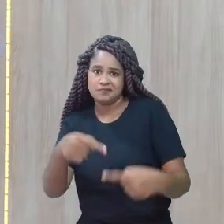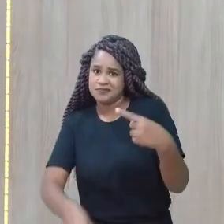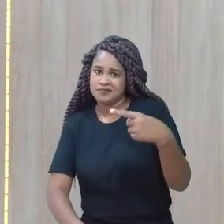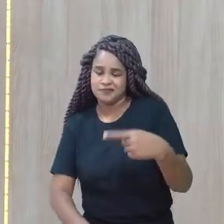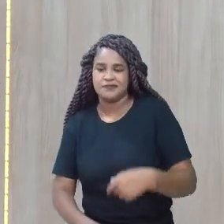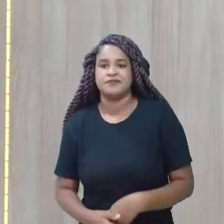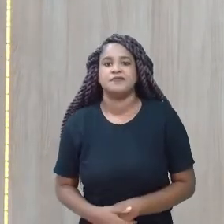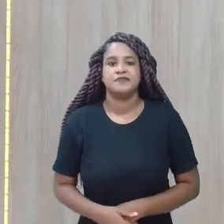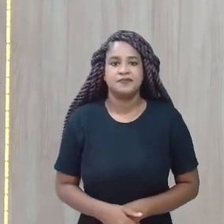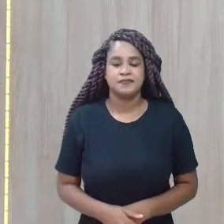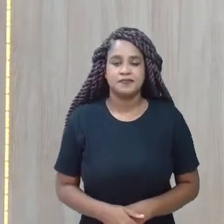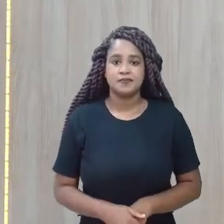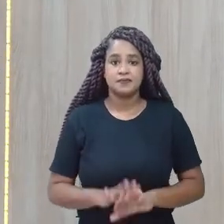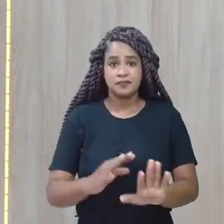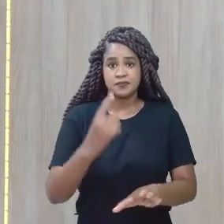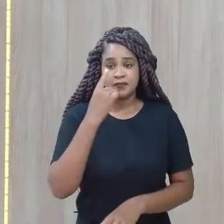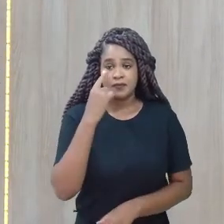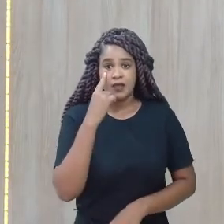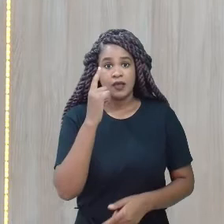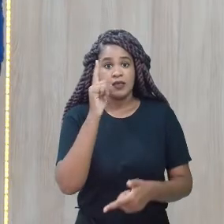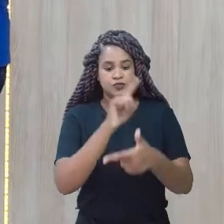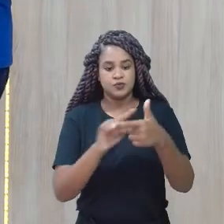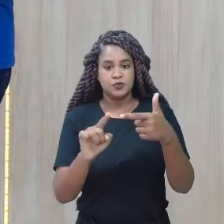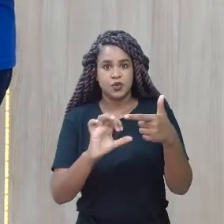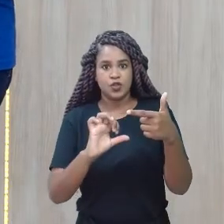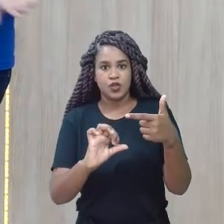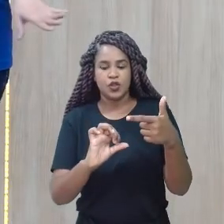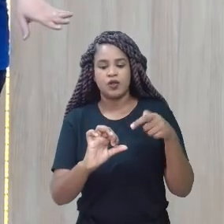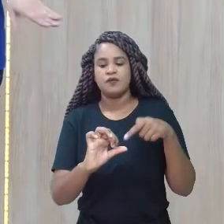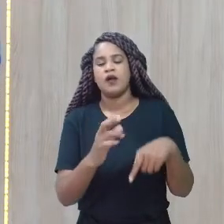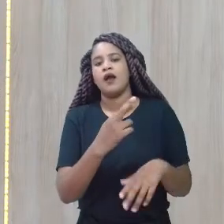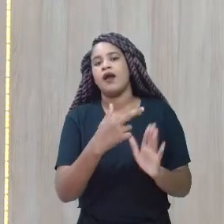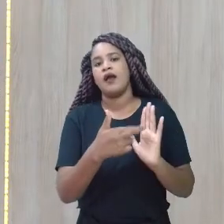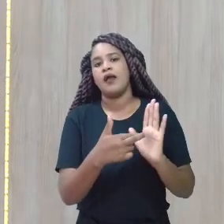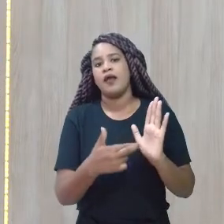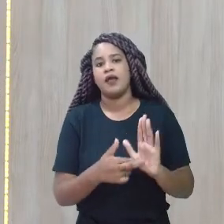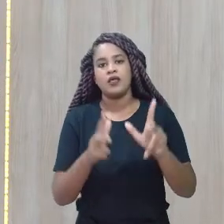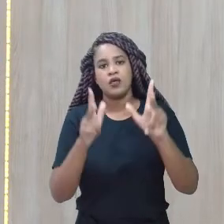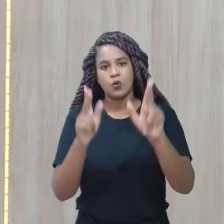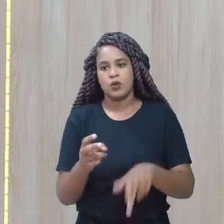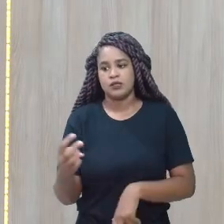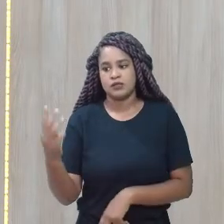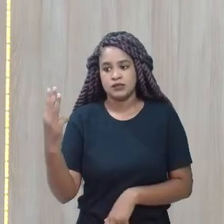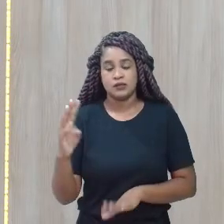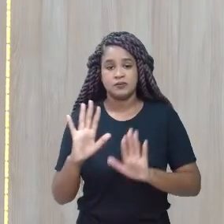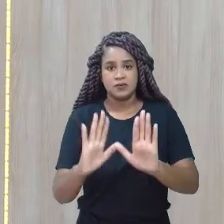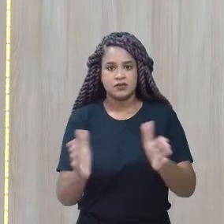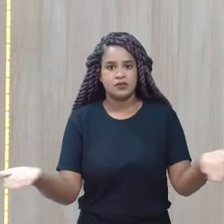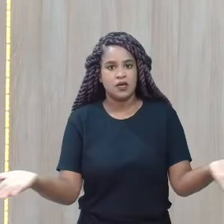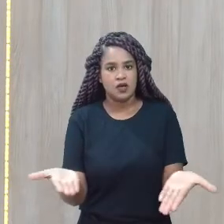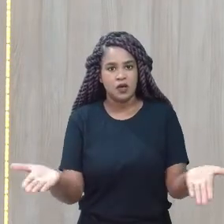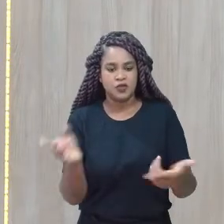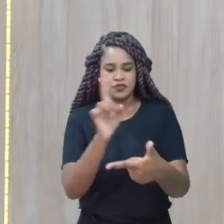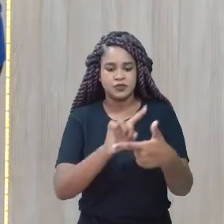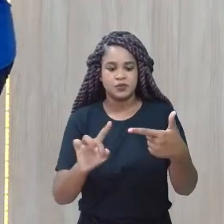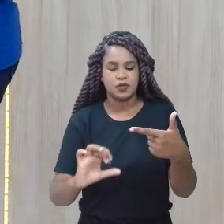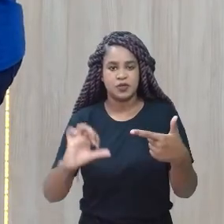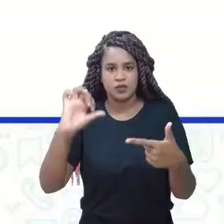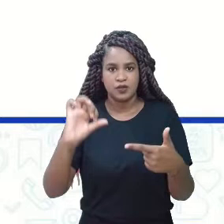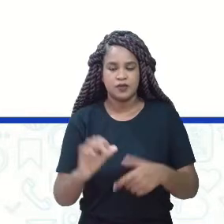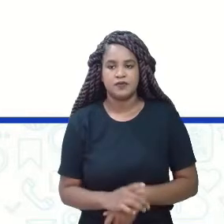certo? Dividindo por 9, a regrinha é a mesma do 3, só que agora vai ter que dividir por 9.